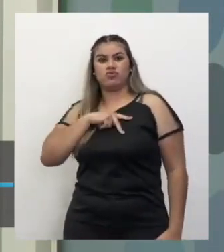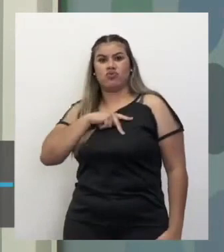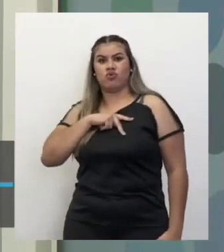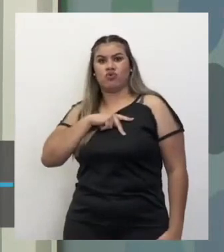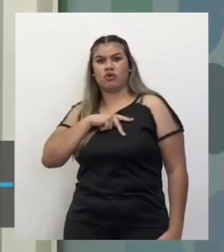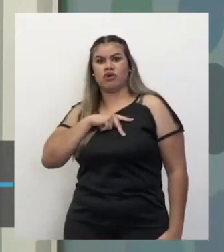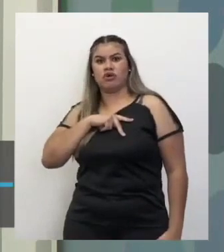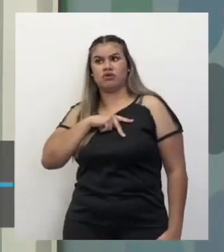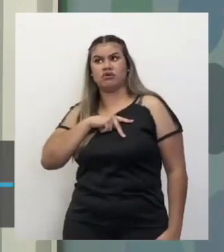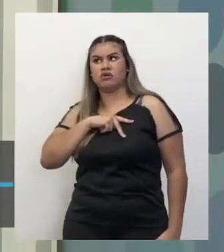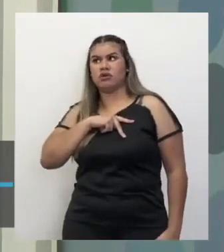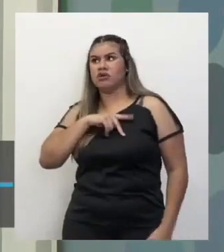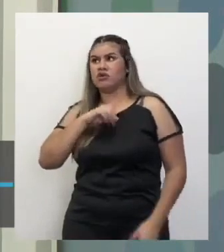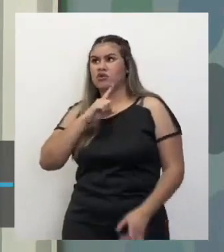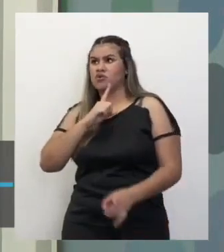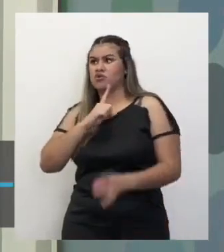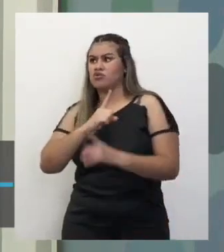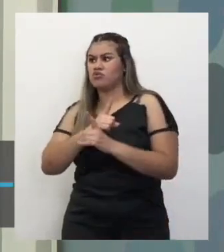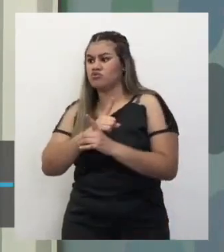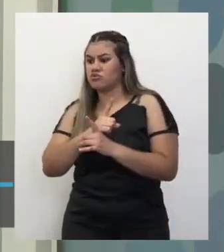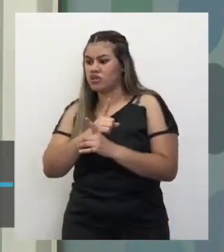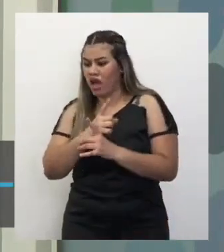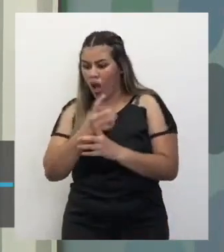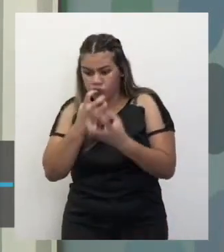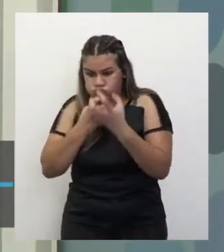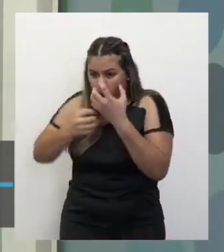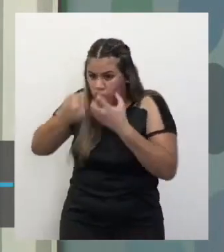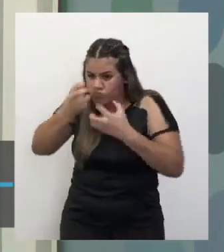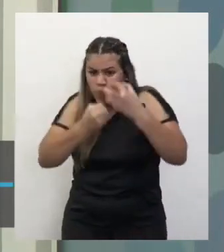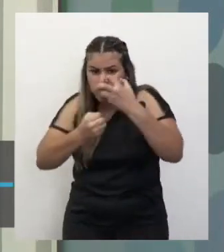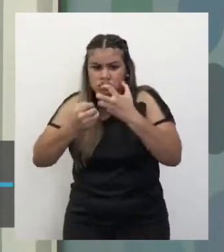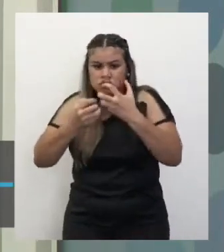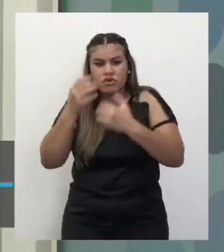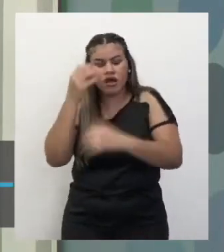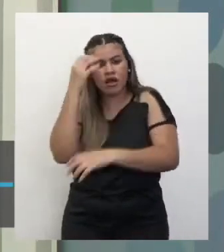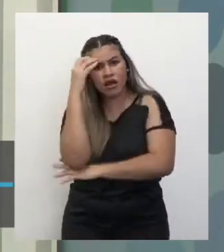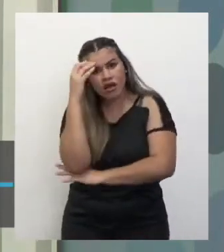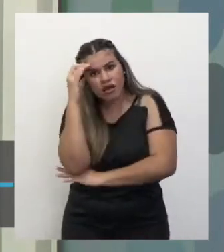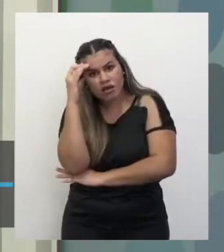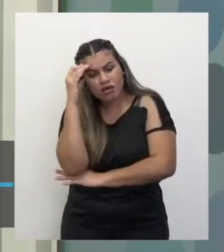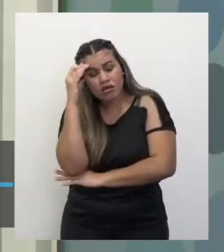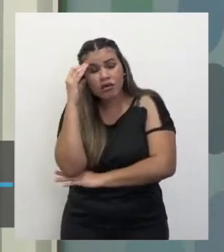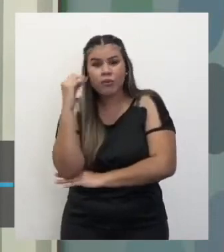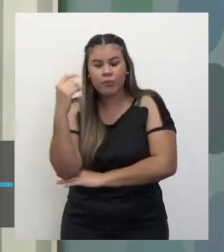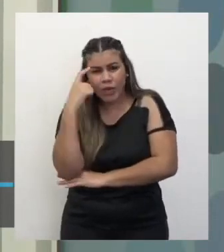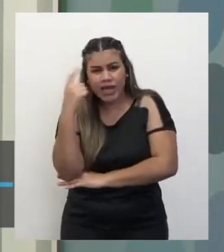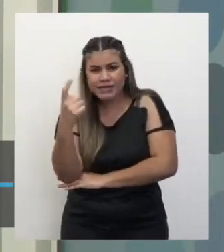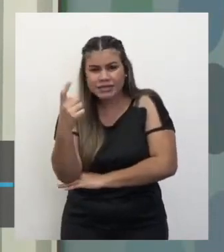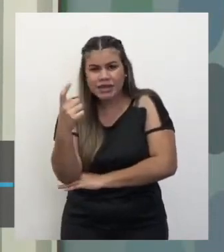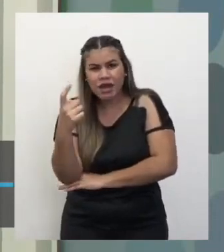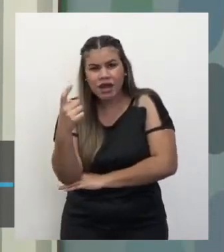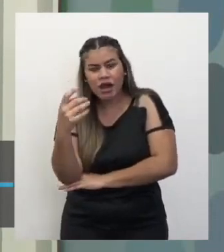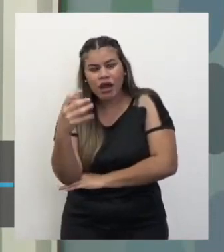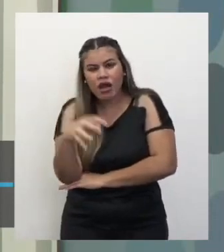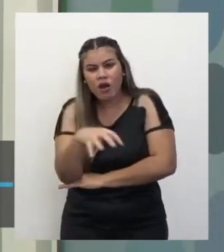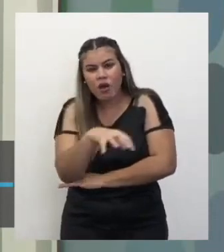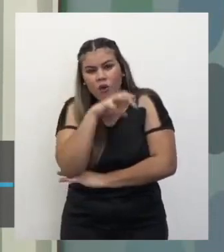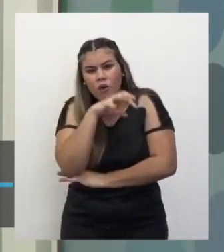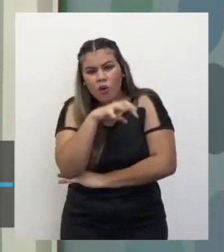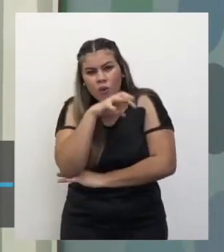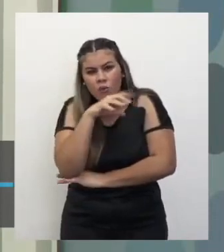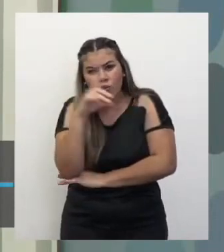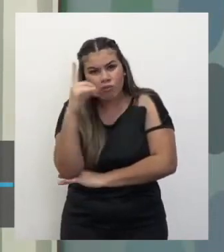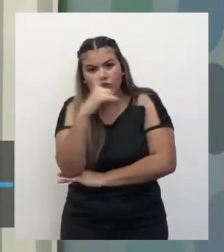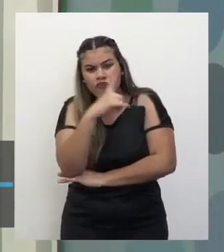Quando achava alguma coisa, não examinava nem cheirava. Gente, olha, presta atenção uma coisa, olha. Olha como esse bicho é